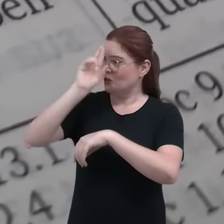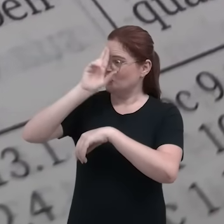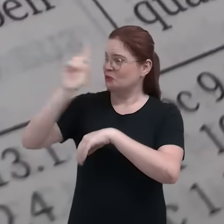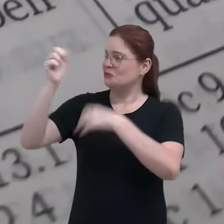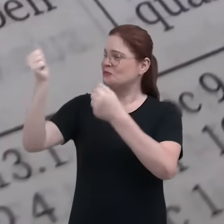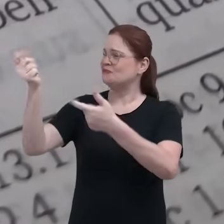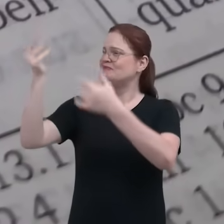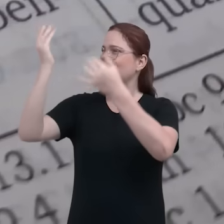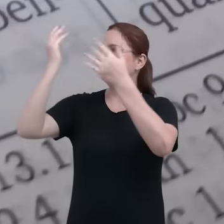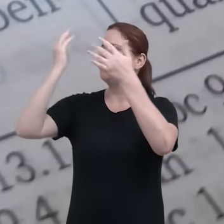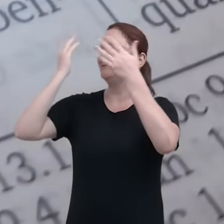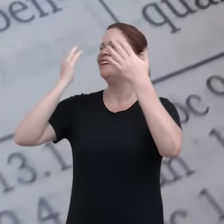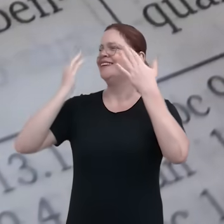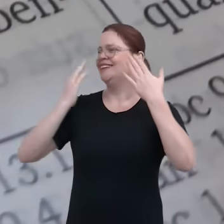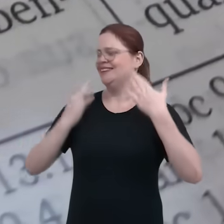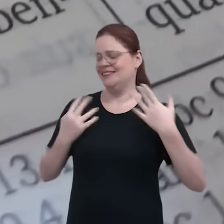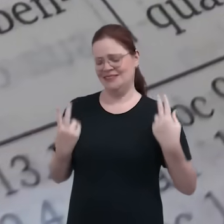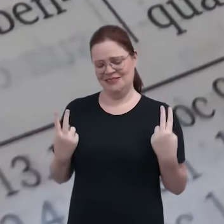vitória em Ti,